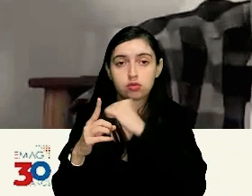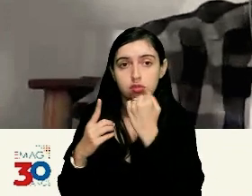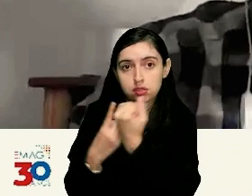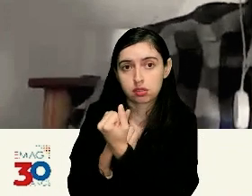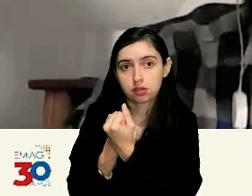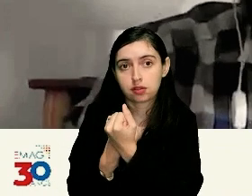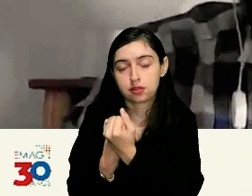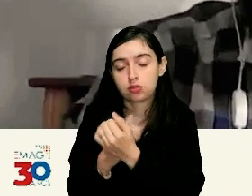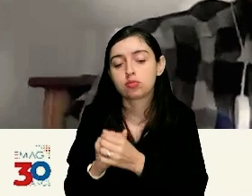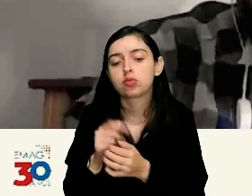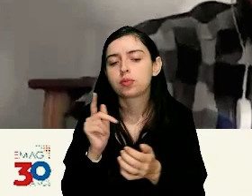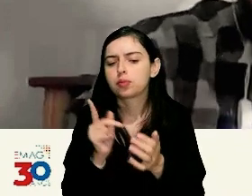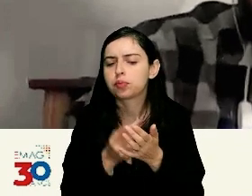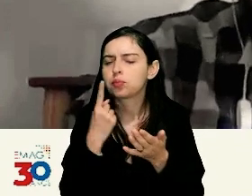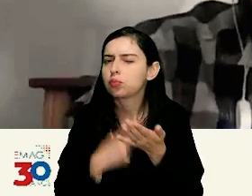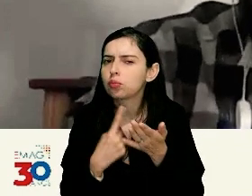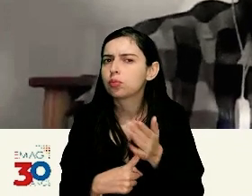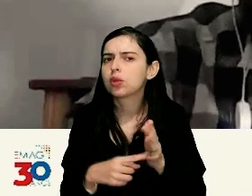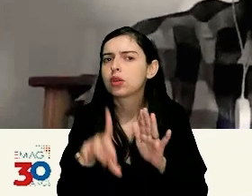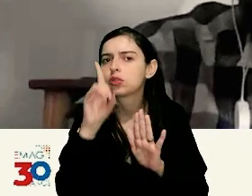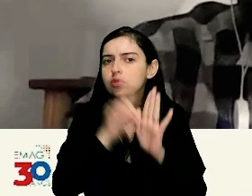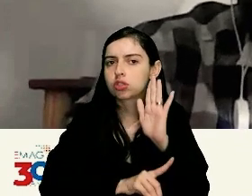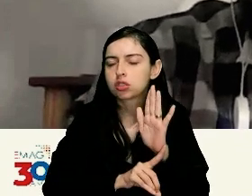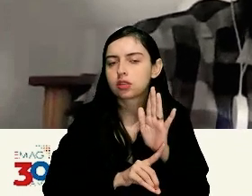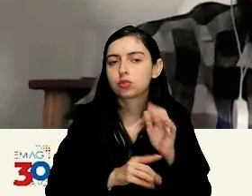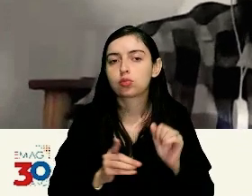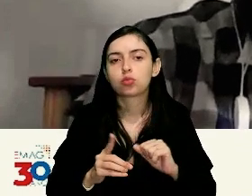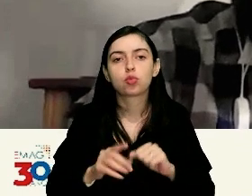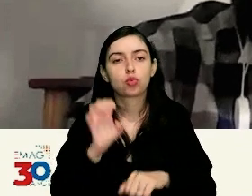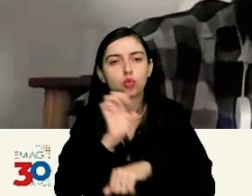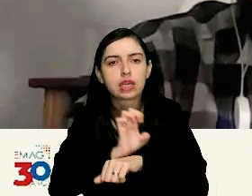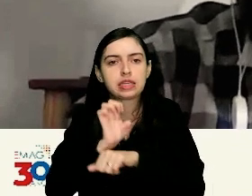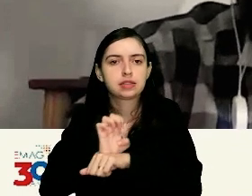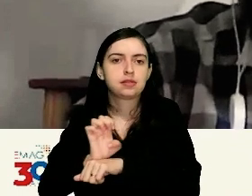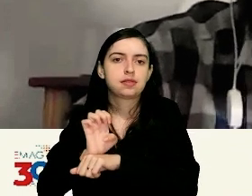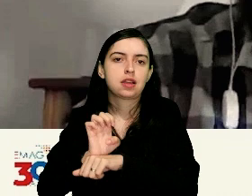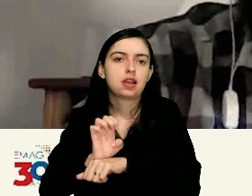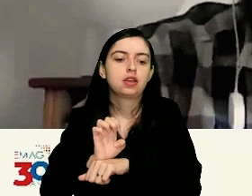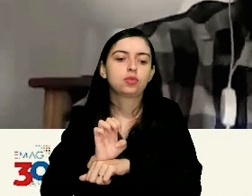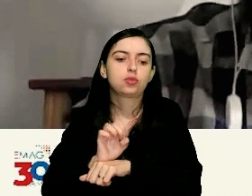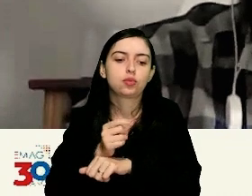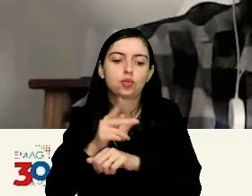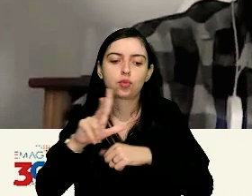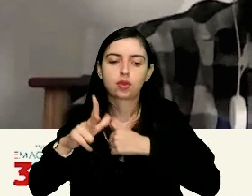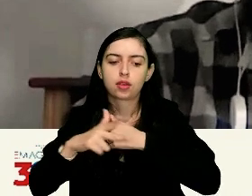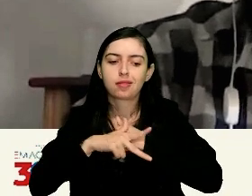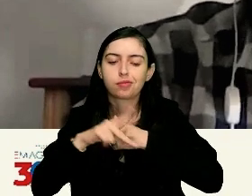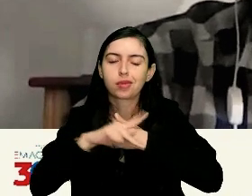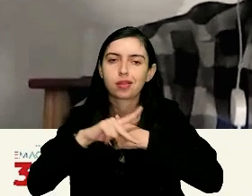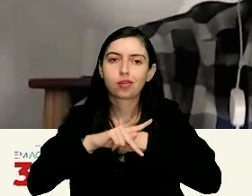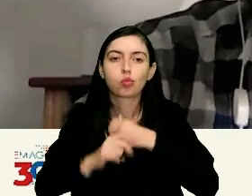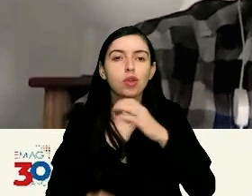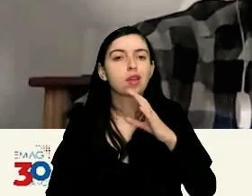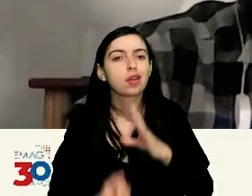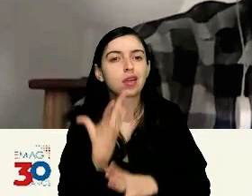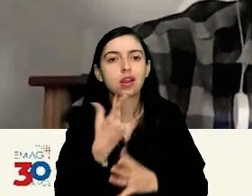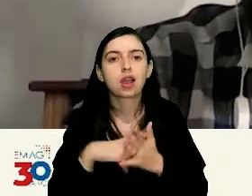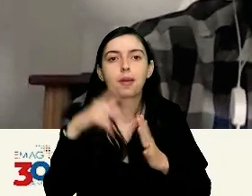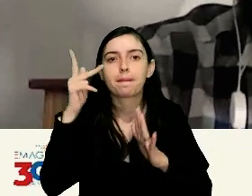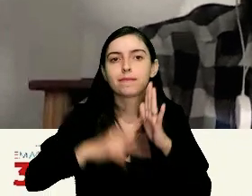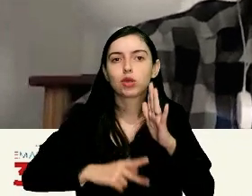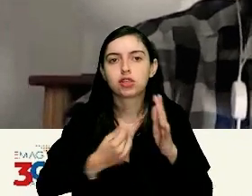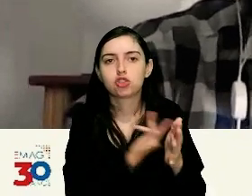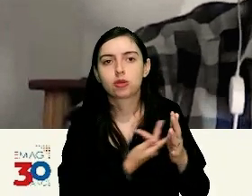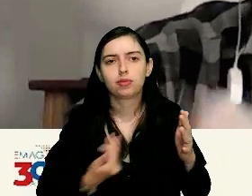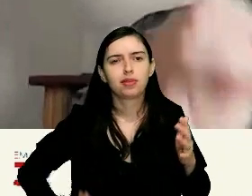direitos, eu acho que é o Estado fazendo o seu papel de criar políticas públicas, e já existe várias, gente. Pré-natal